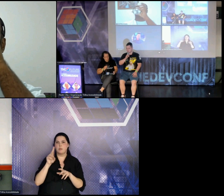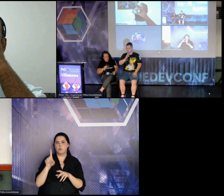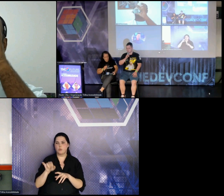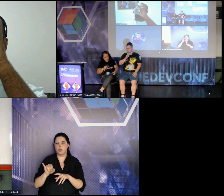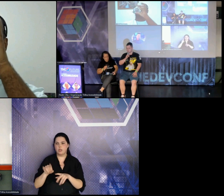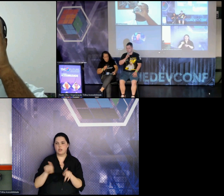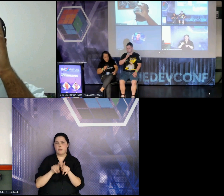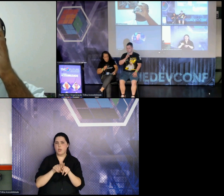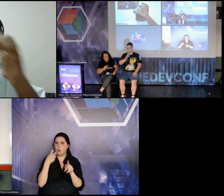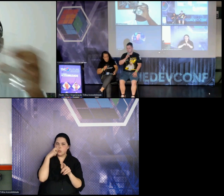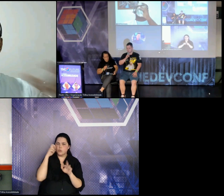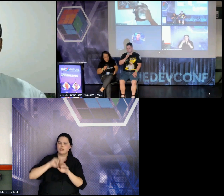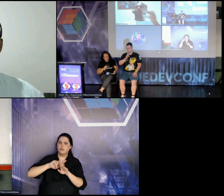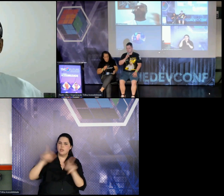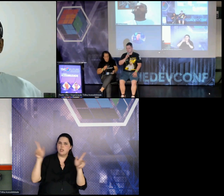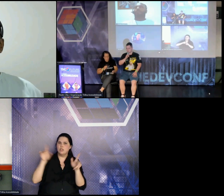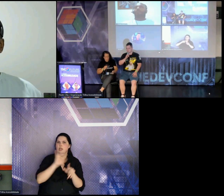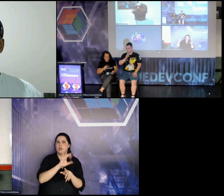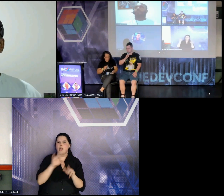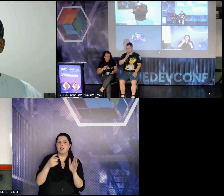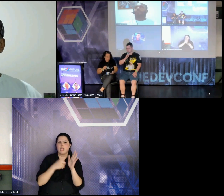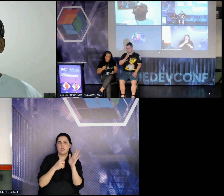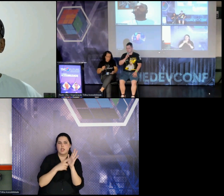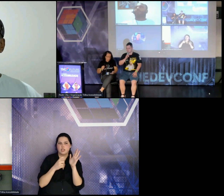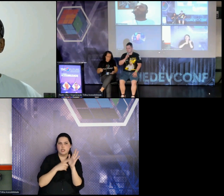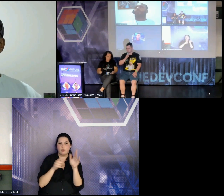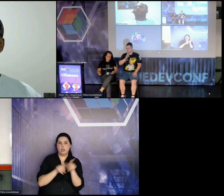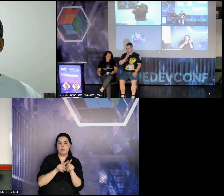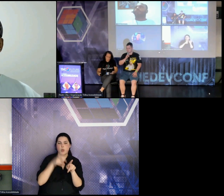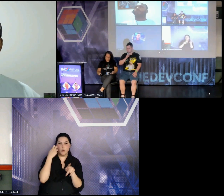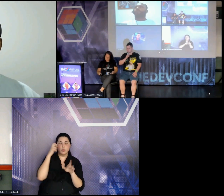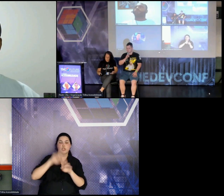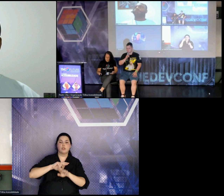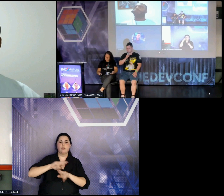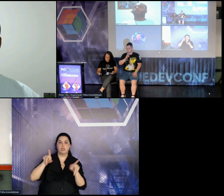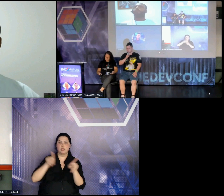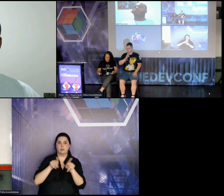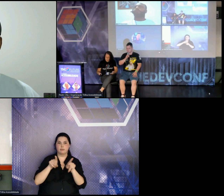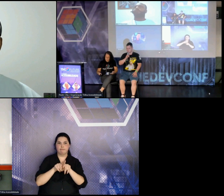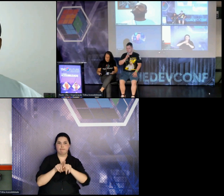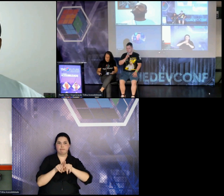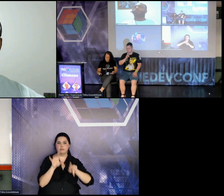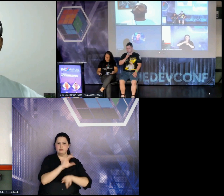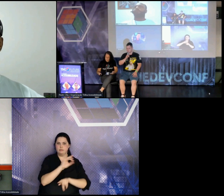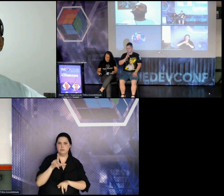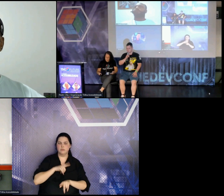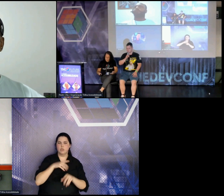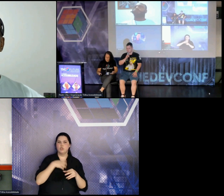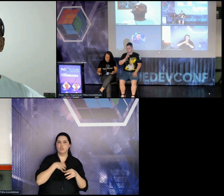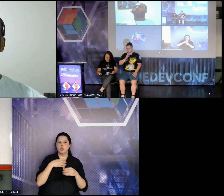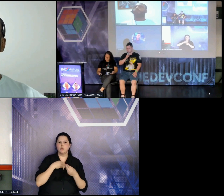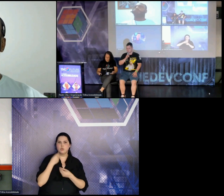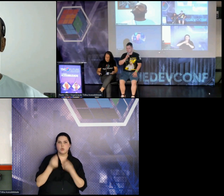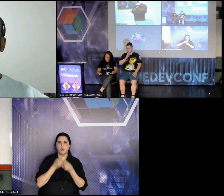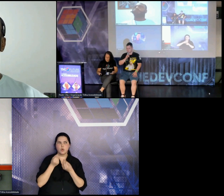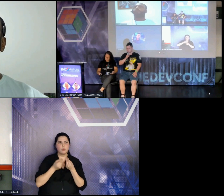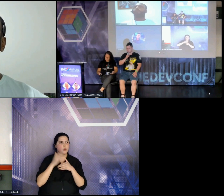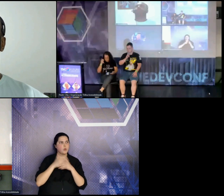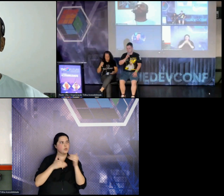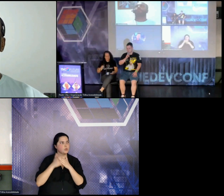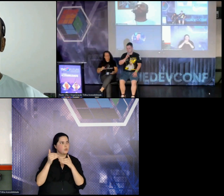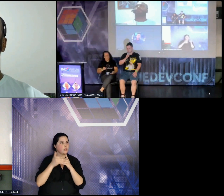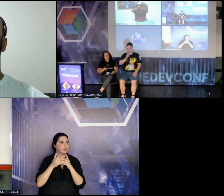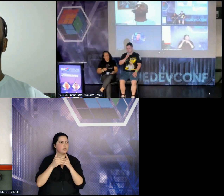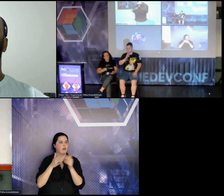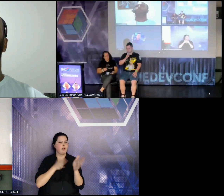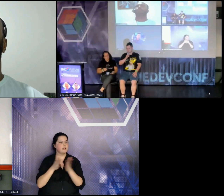forma de ver e uma cultura. A Handtalk tem uma forma de ver e uma cultura. Então, cada um vai ter a sua forma de construir